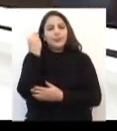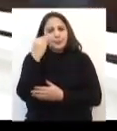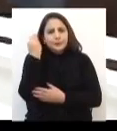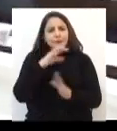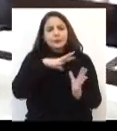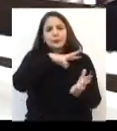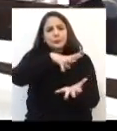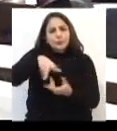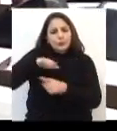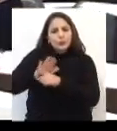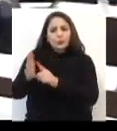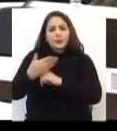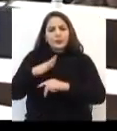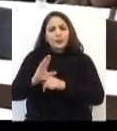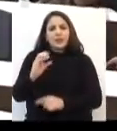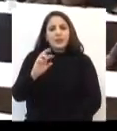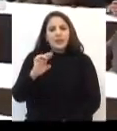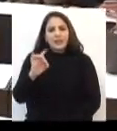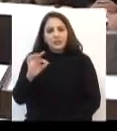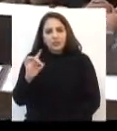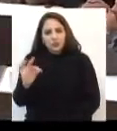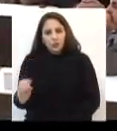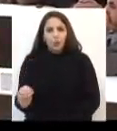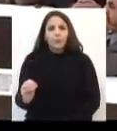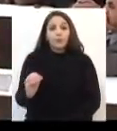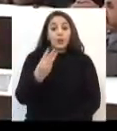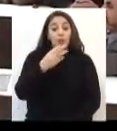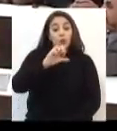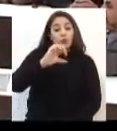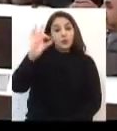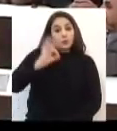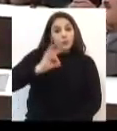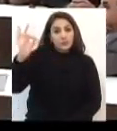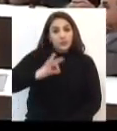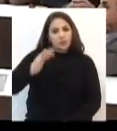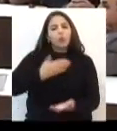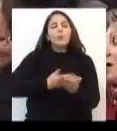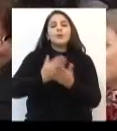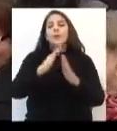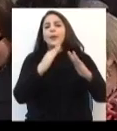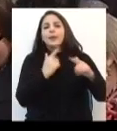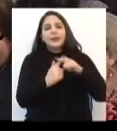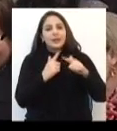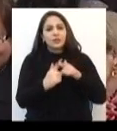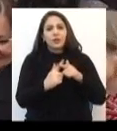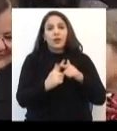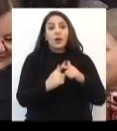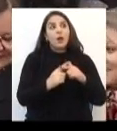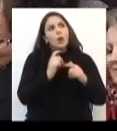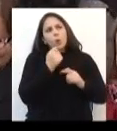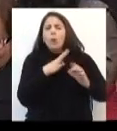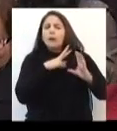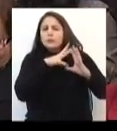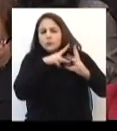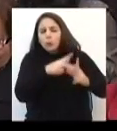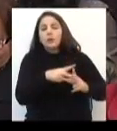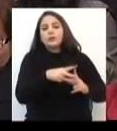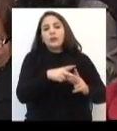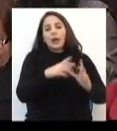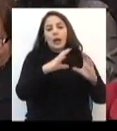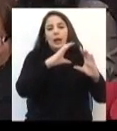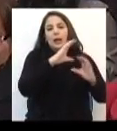mundo do sistema cooperativo de crédito, 90% foram iniciadas por alguma igreja, na grande maioria da igreja católica, mas também tem